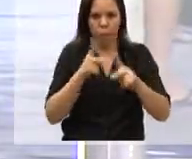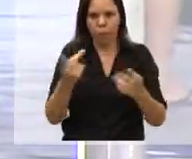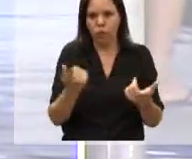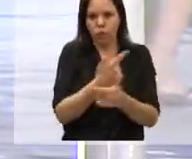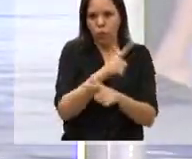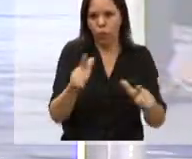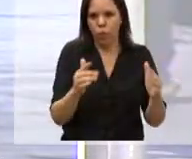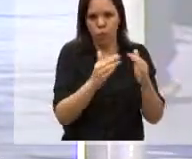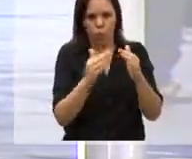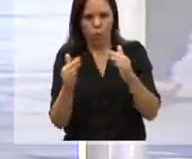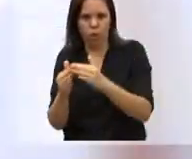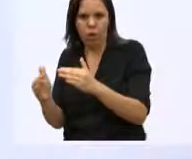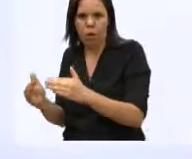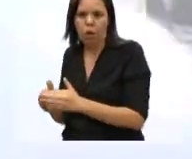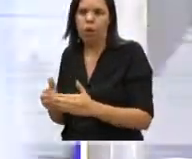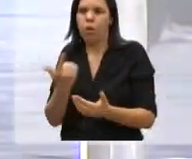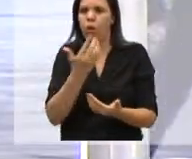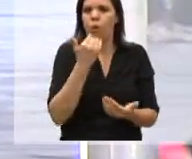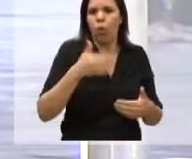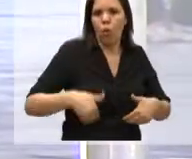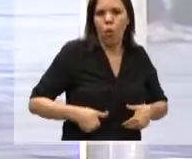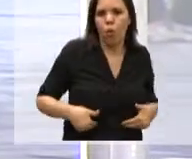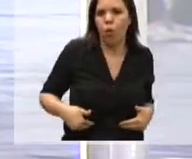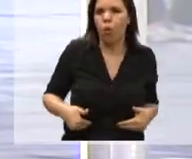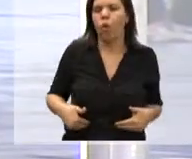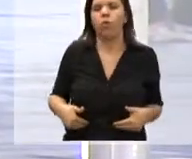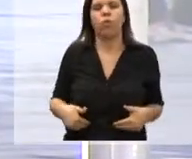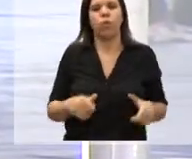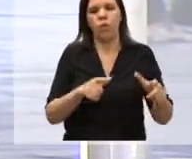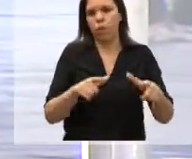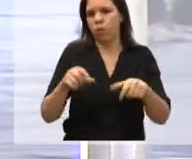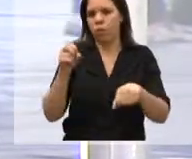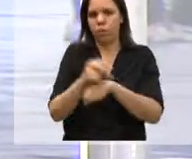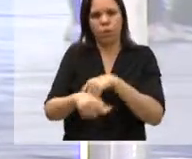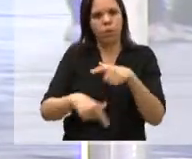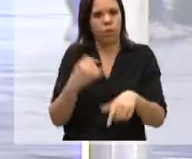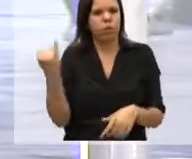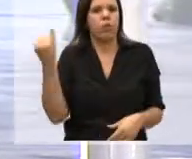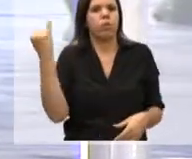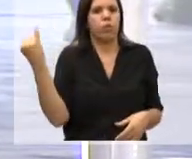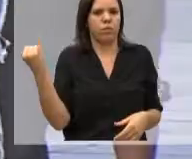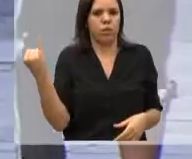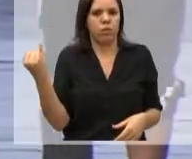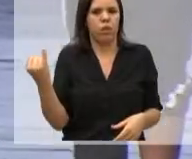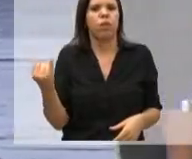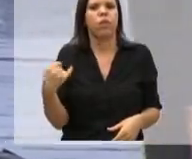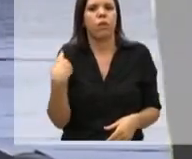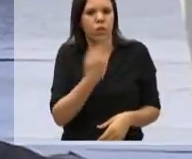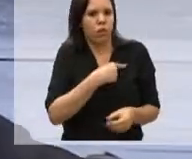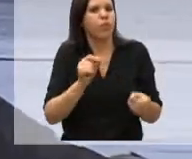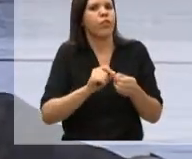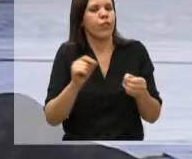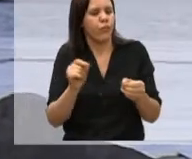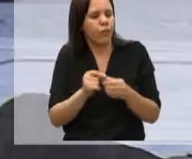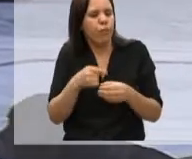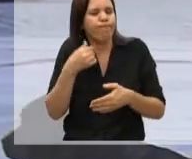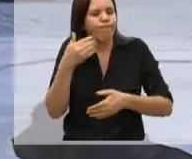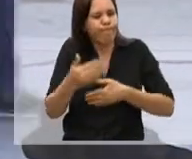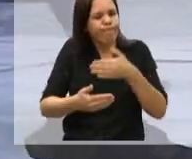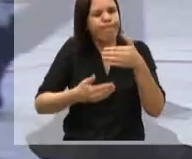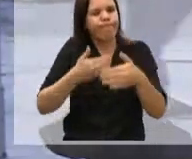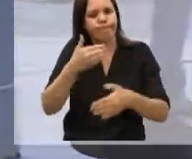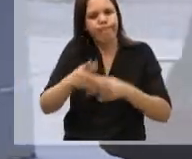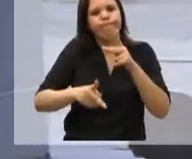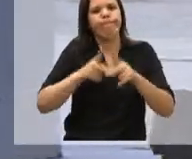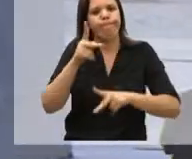têm onde morar, não têm o que comer, não têm onde trabalhar, é muito importante, porque é um trabalho que a gente faz de formiguinha, são